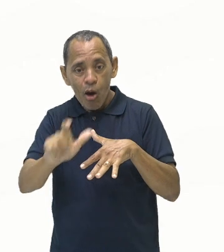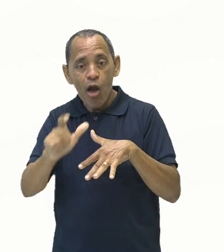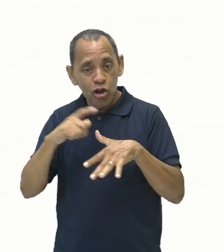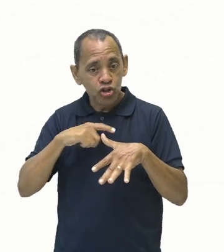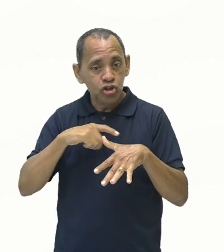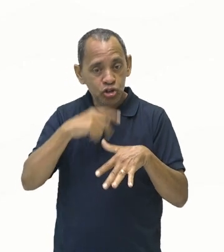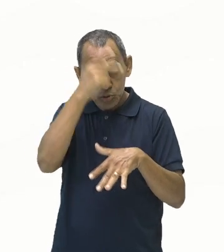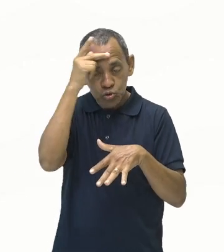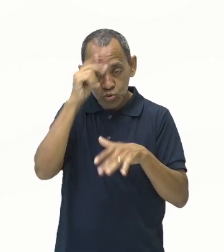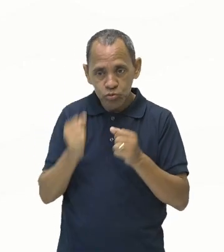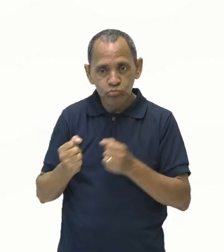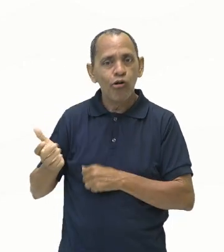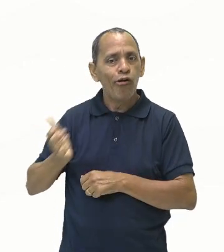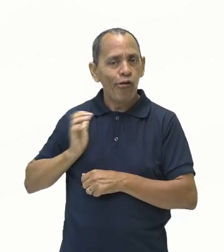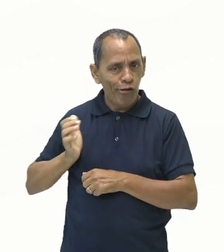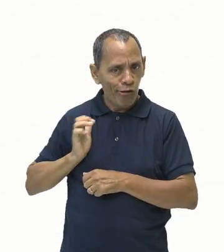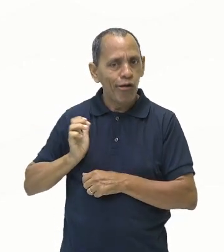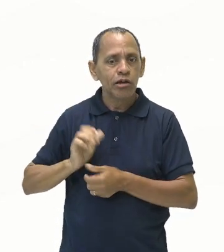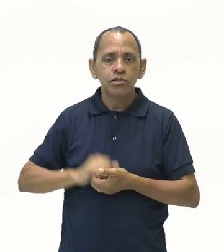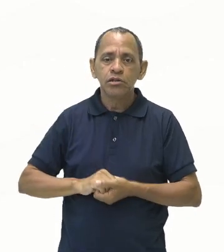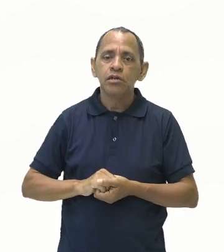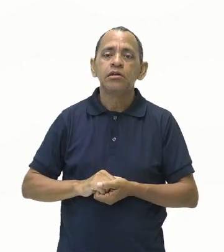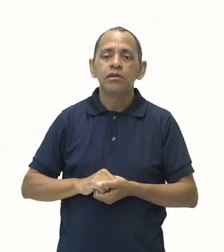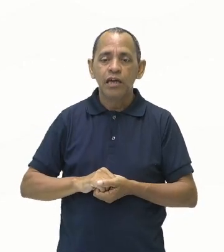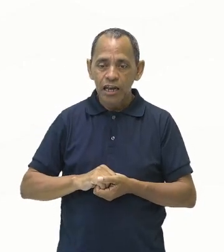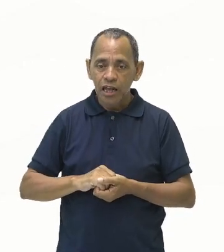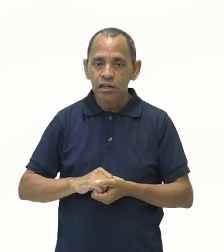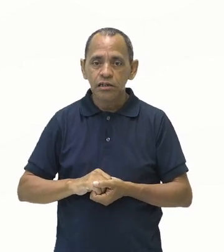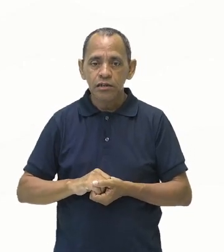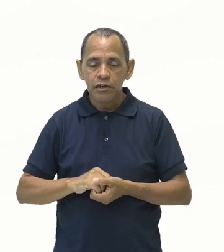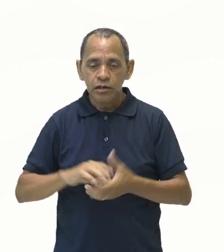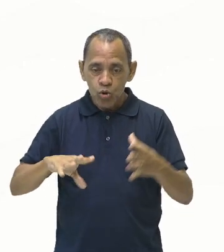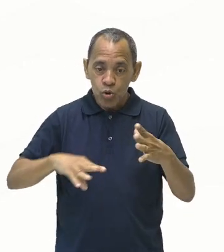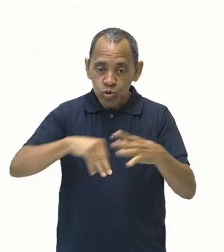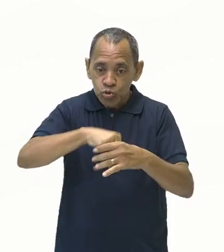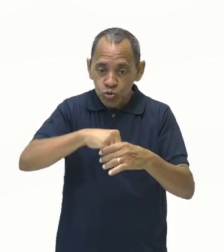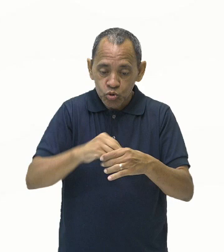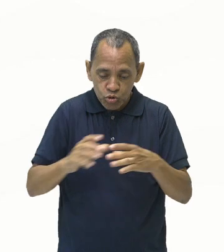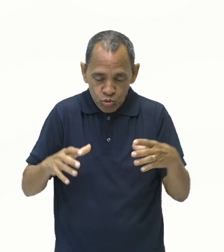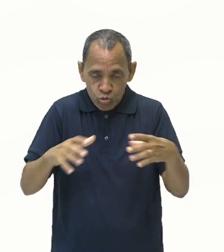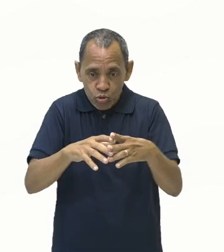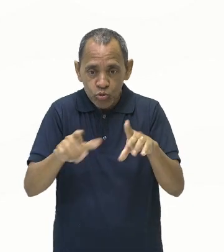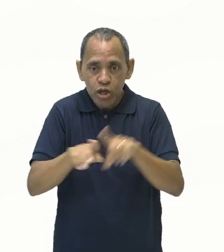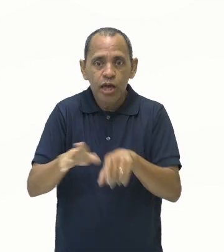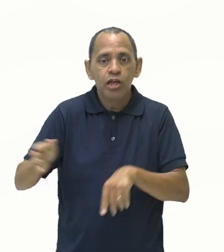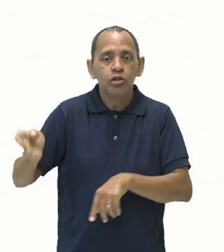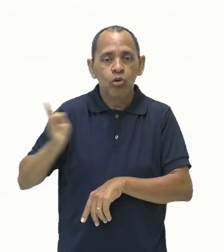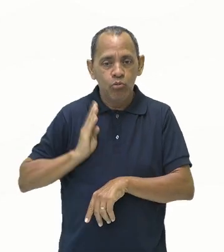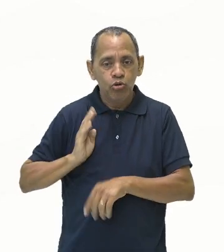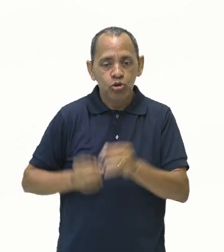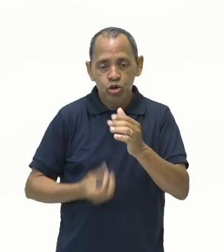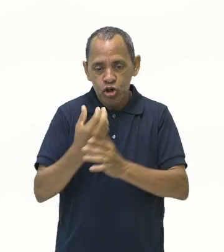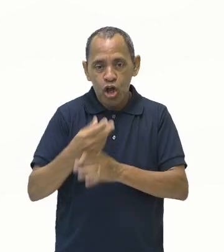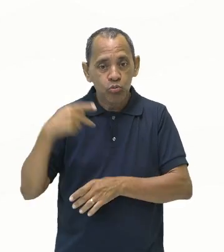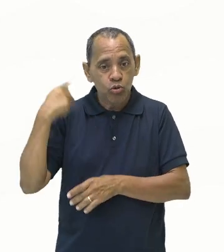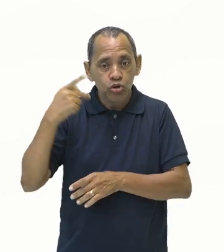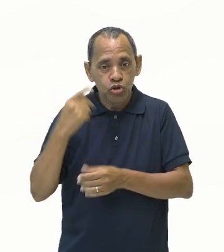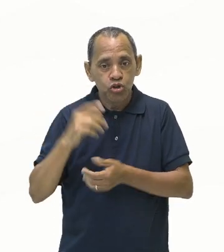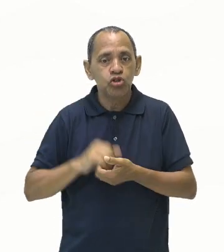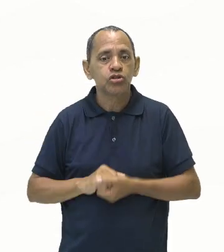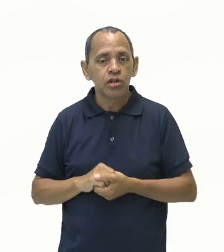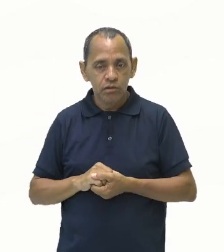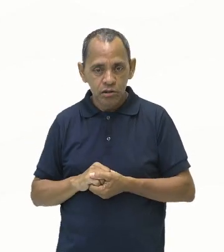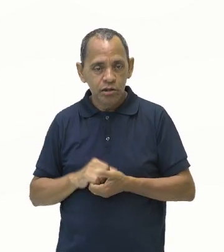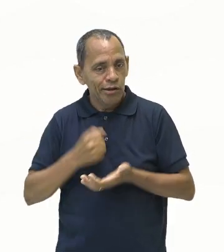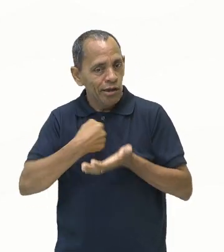e por burgueses, eles conseguiam criar políticas que favoreciam as